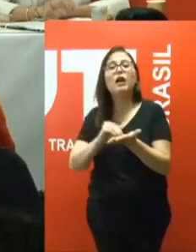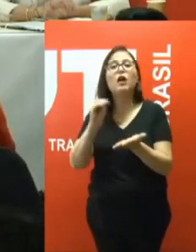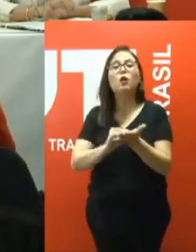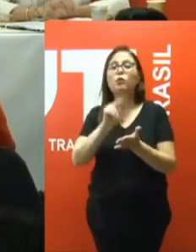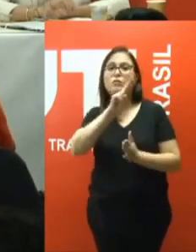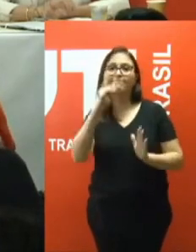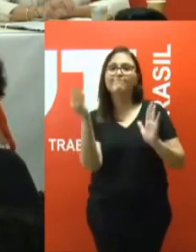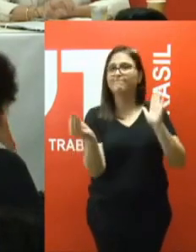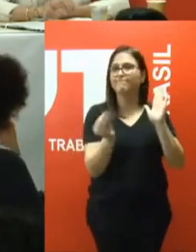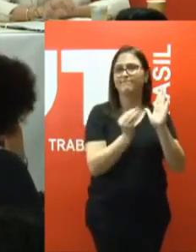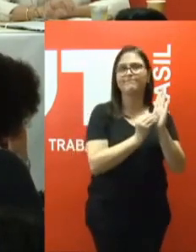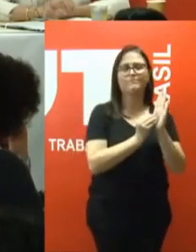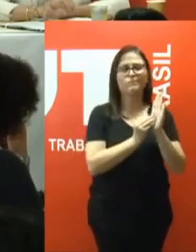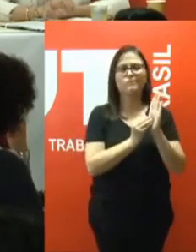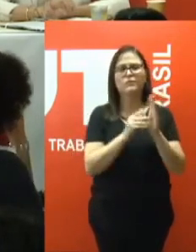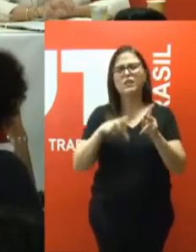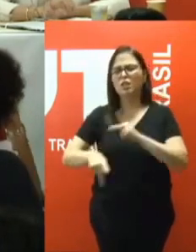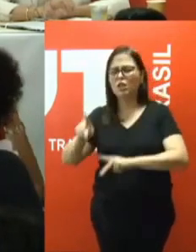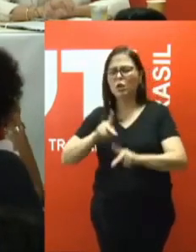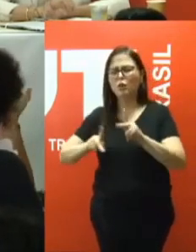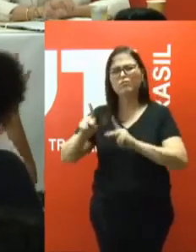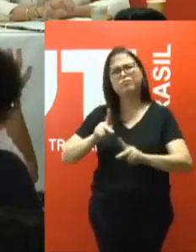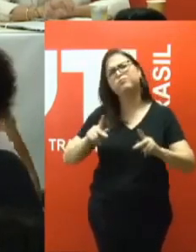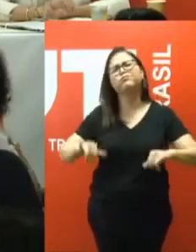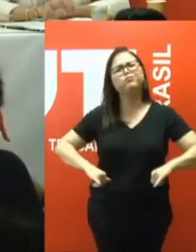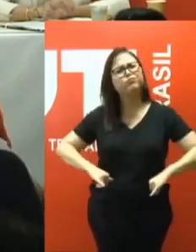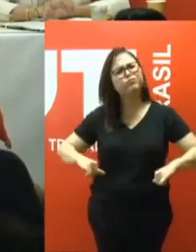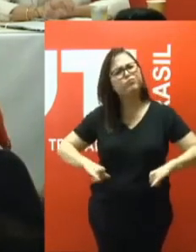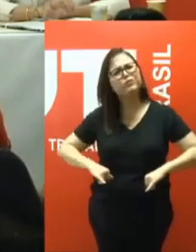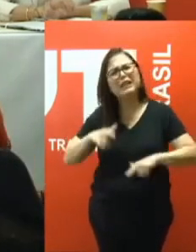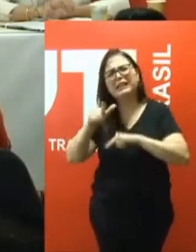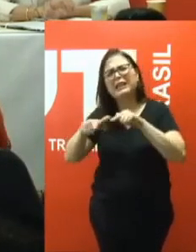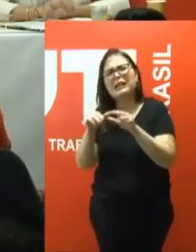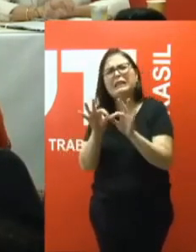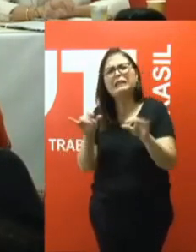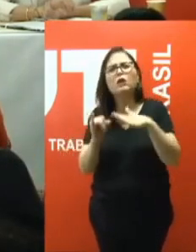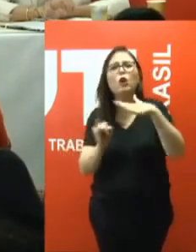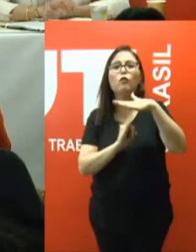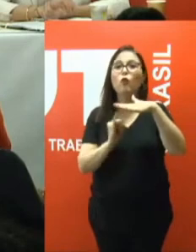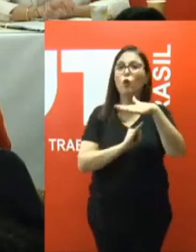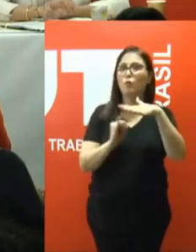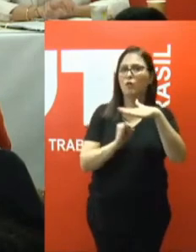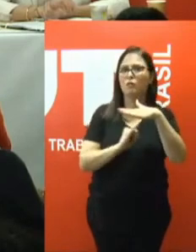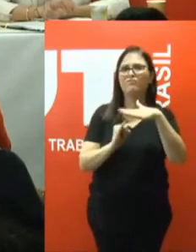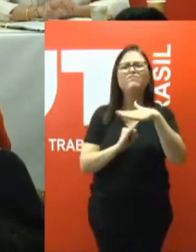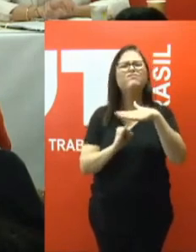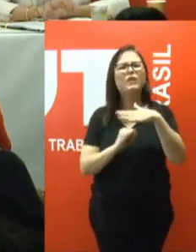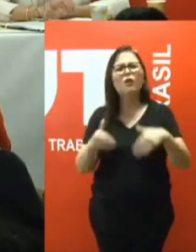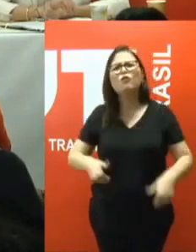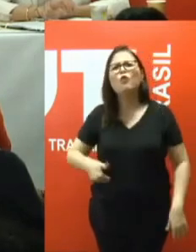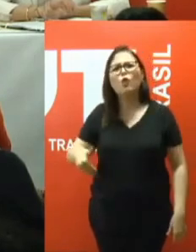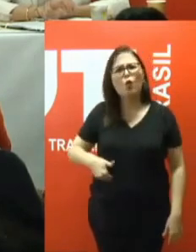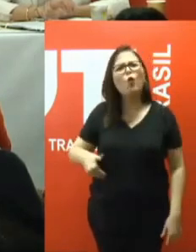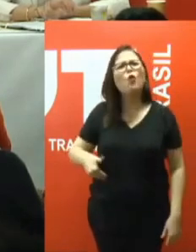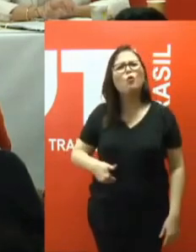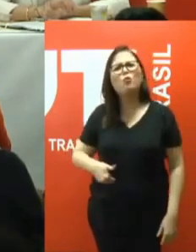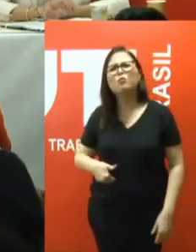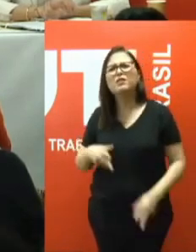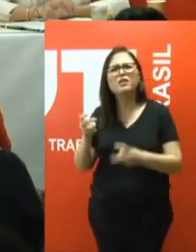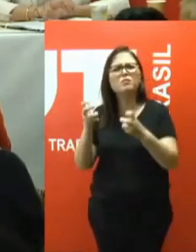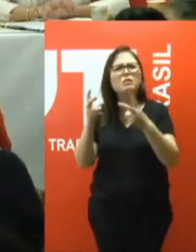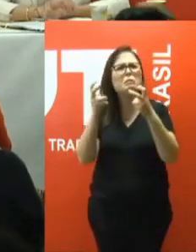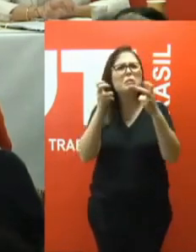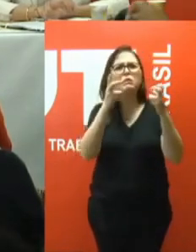povo ou desempregado, ou desalentado, ou vivendo de bico, que mal dá para sustentar a família. A fome aí é visível, né, pessoal? Andar pelas ruas e ver